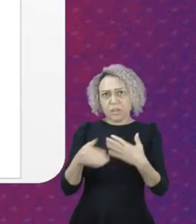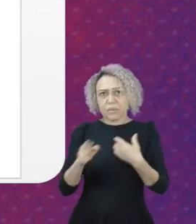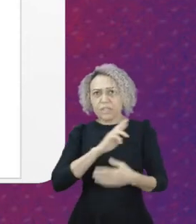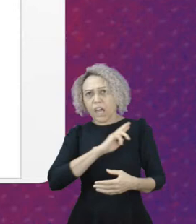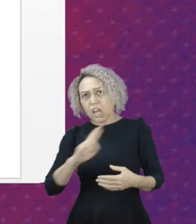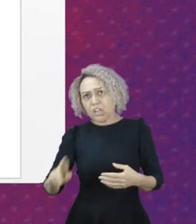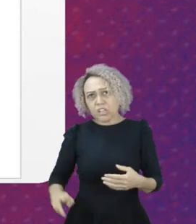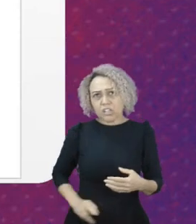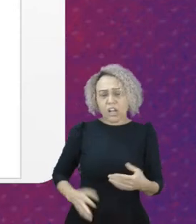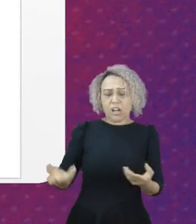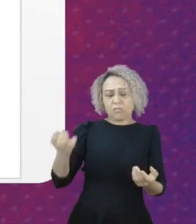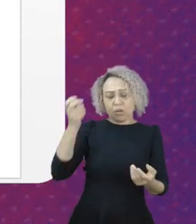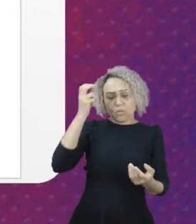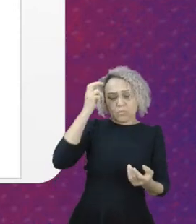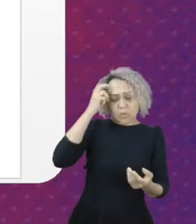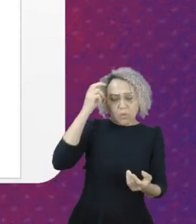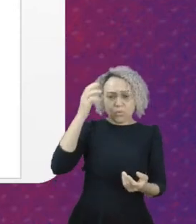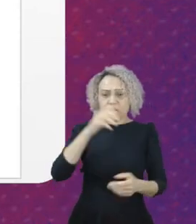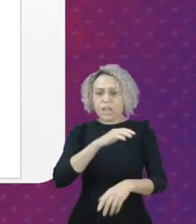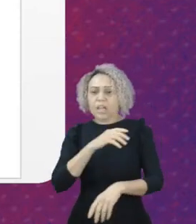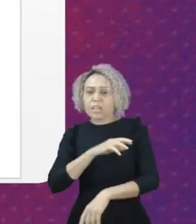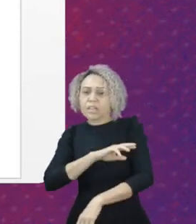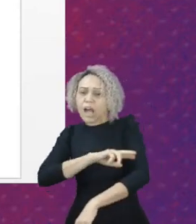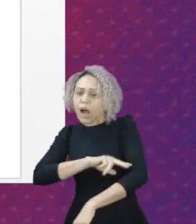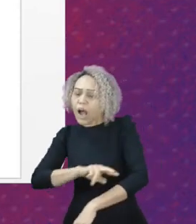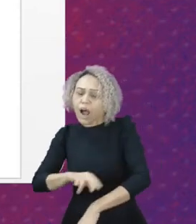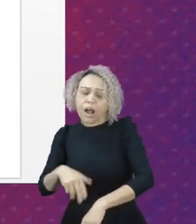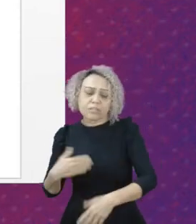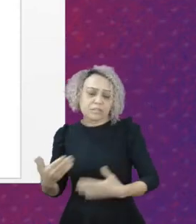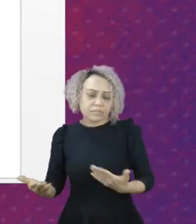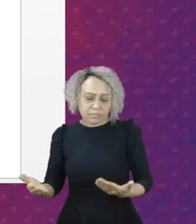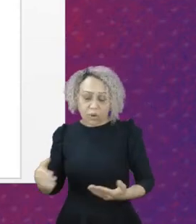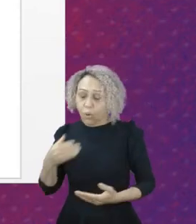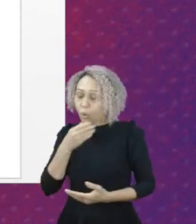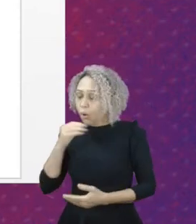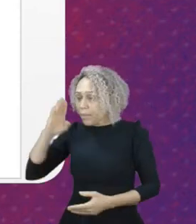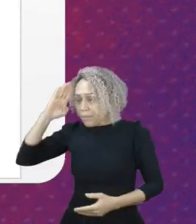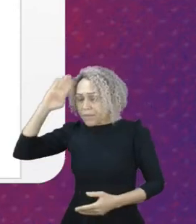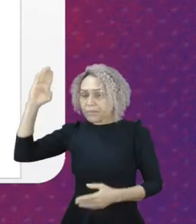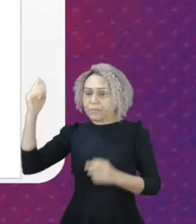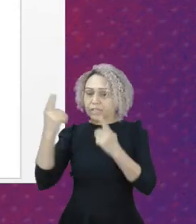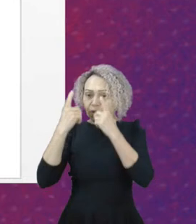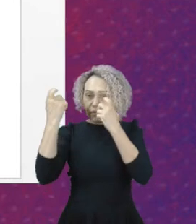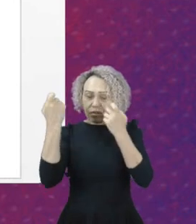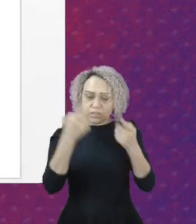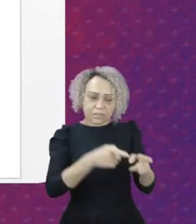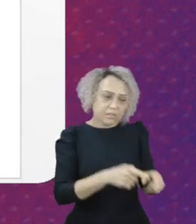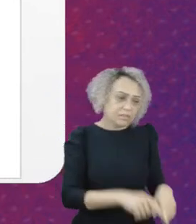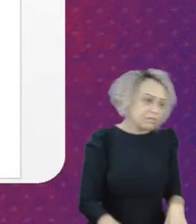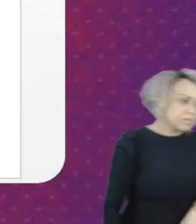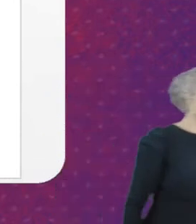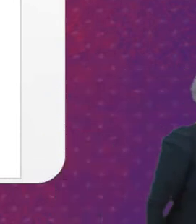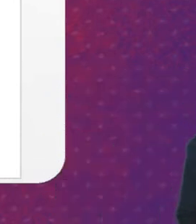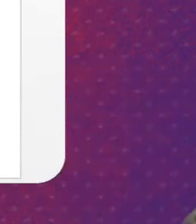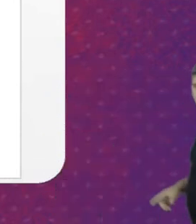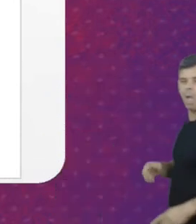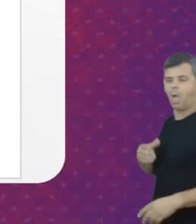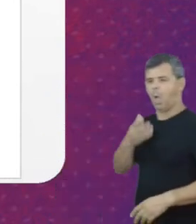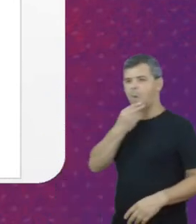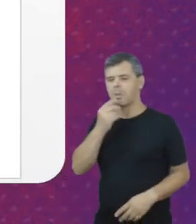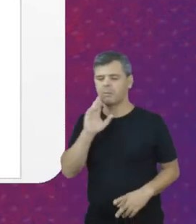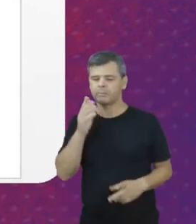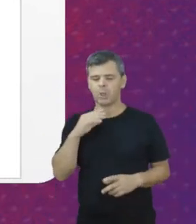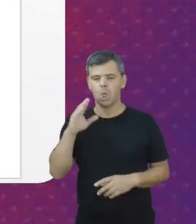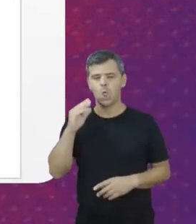cultura. Homens, historicamente, sobrepõem suas ideias, né, sua visão de